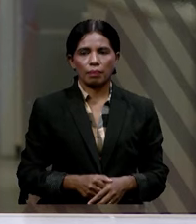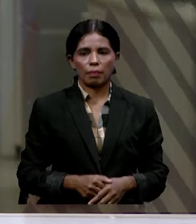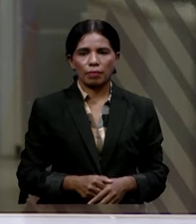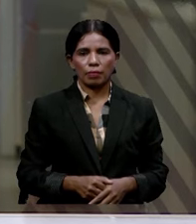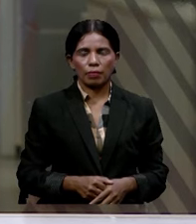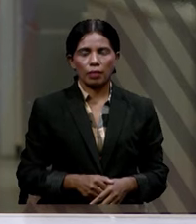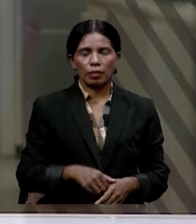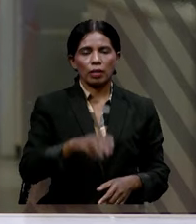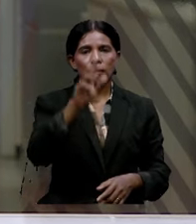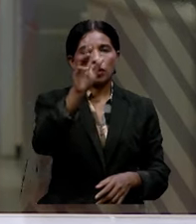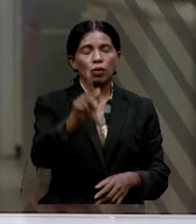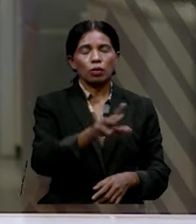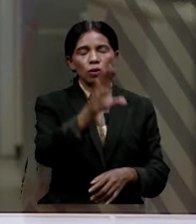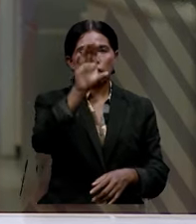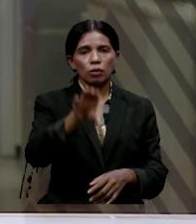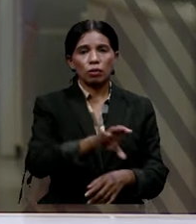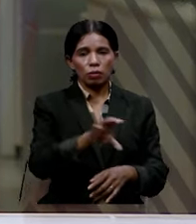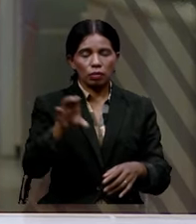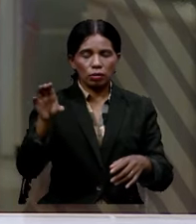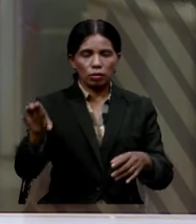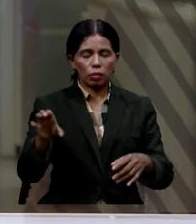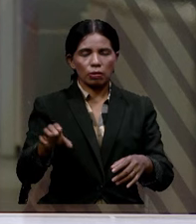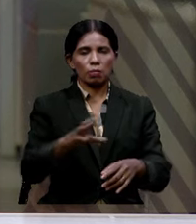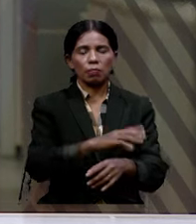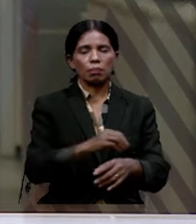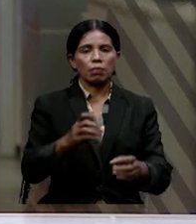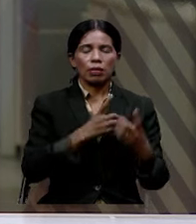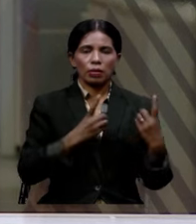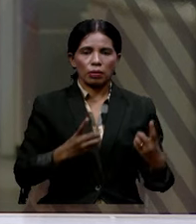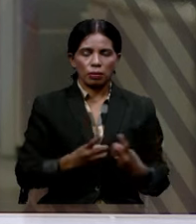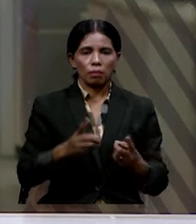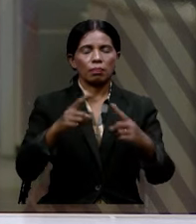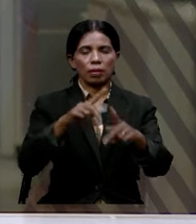cruz, um símbolo, domínio, salvação, bem maroto.